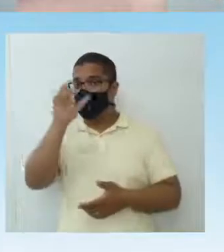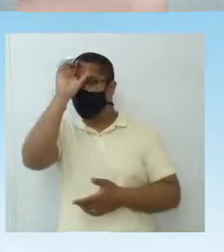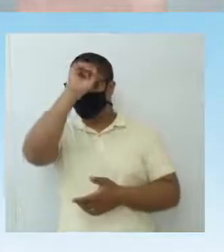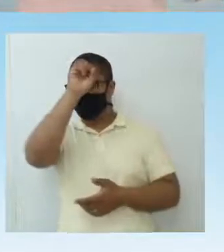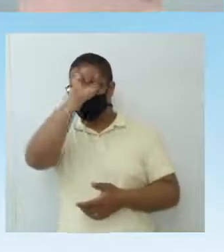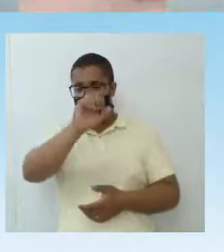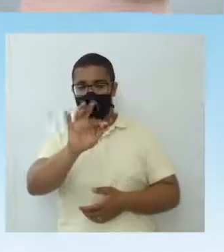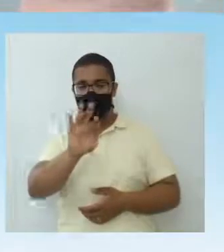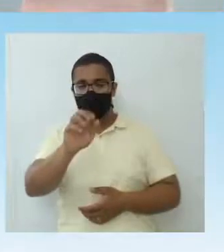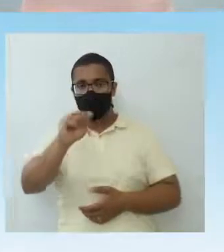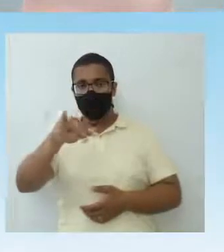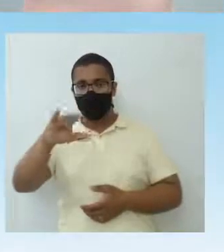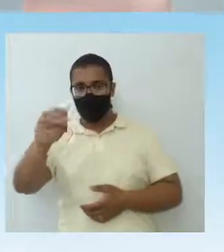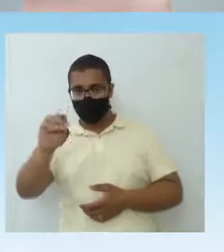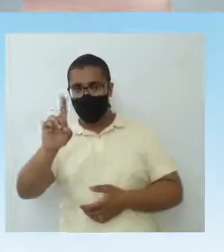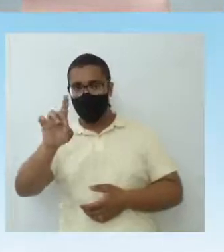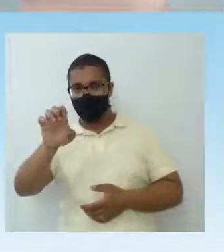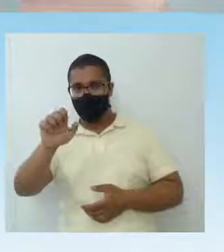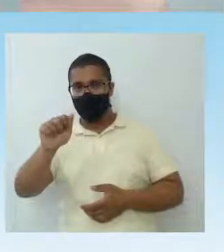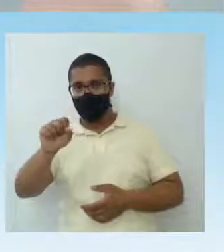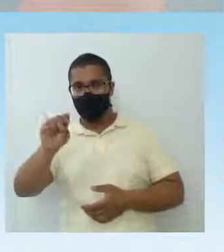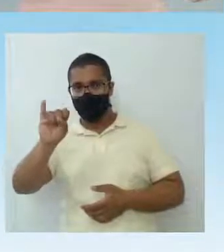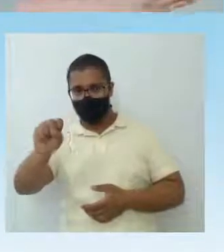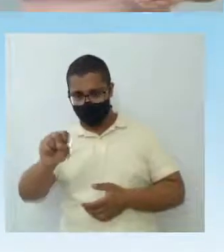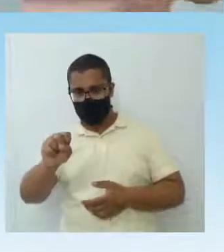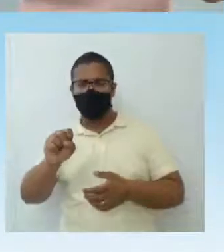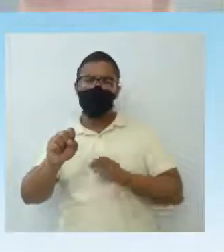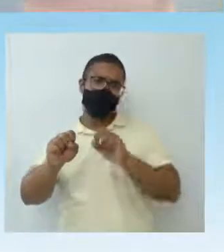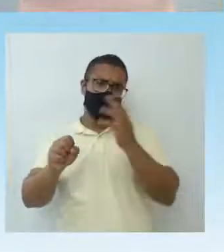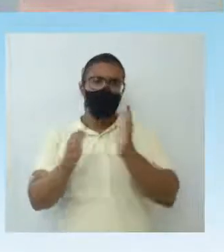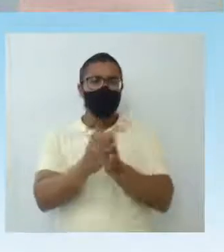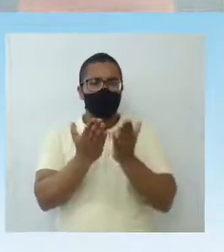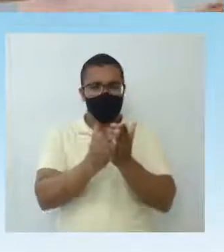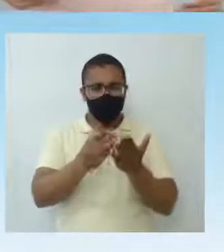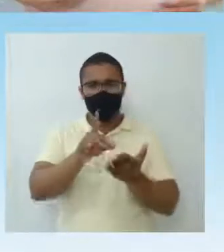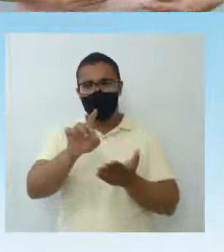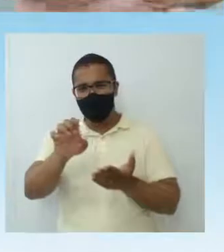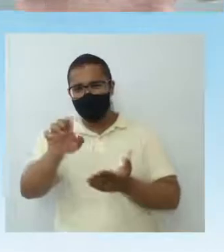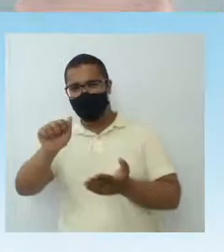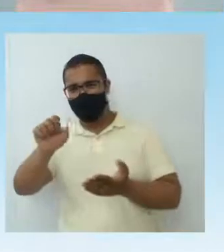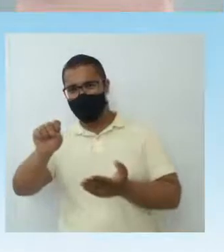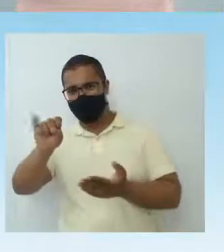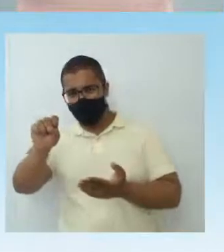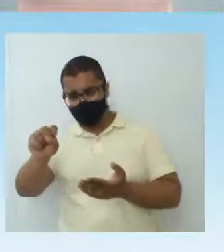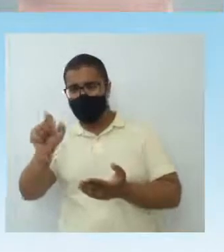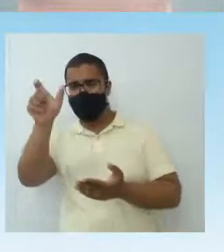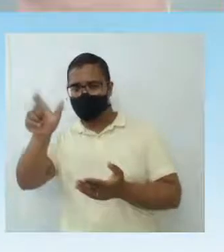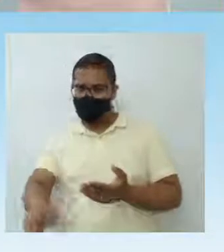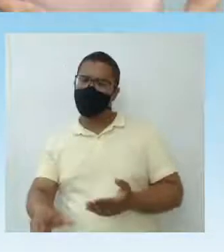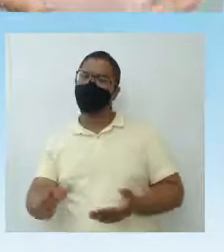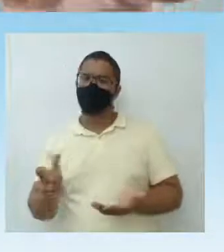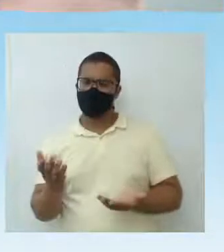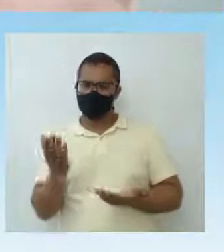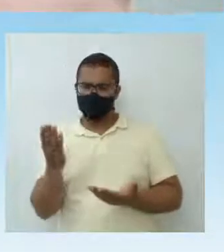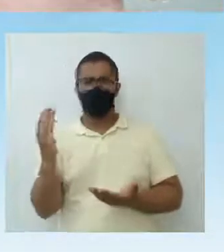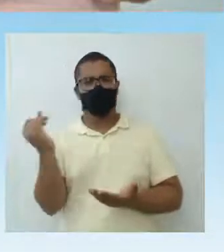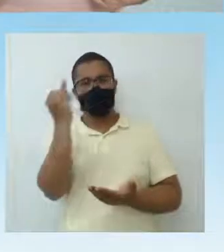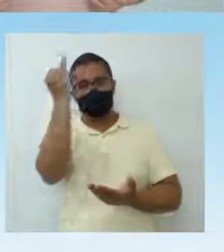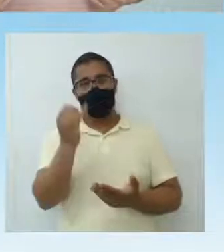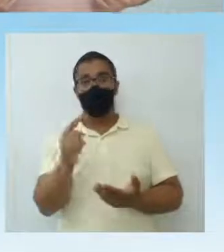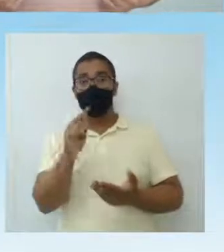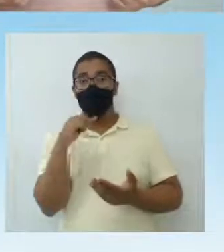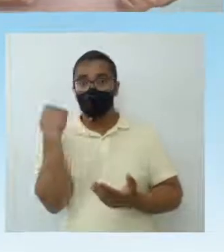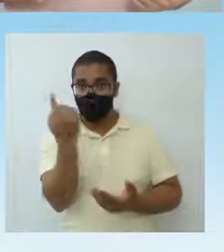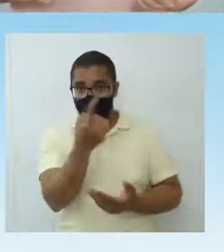de Assis, o pobrezinho de Assis, essa grande alma, essa grande personalidade. E nós